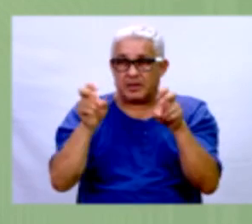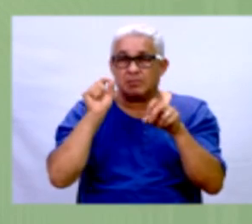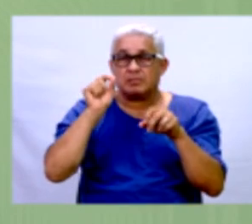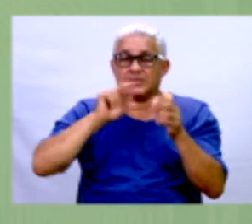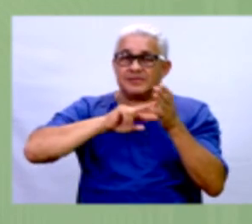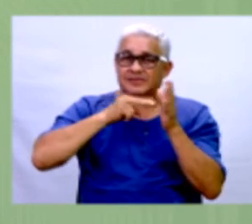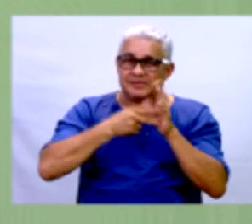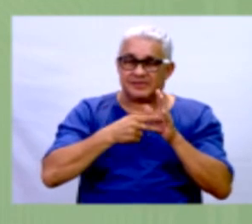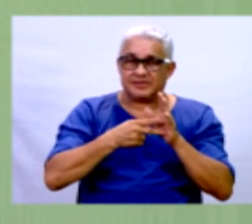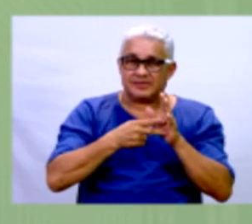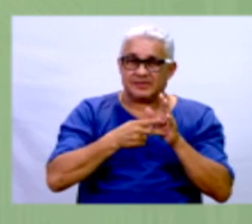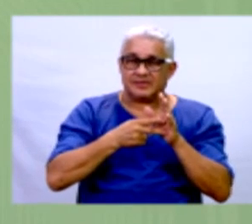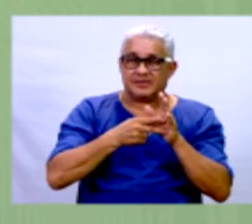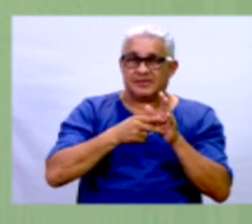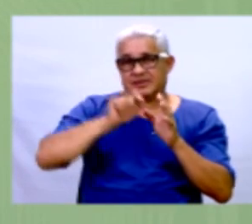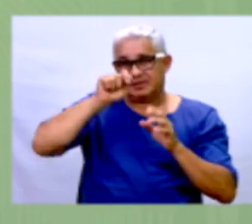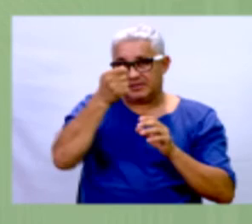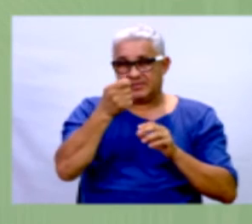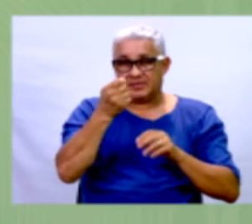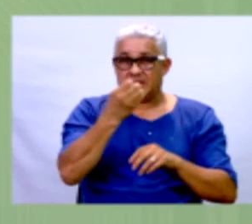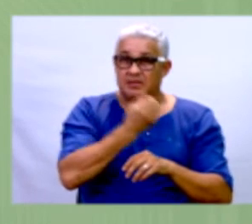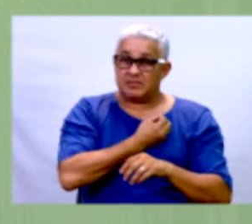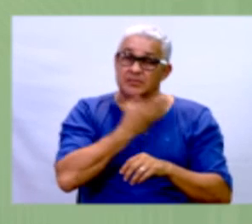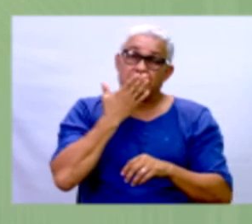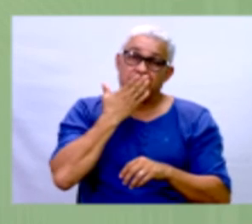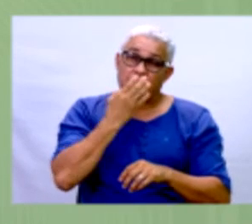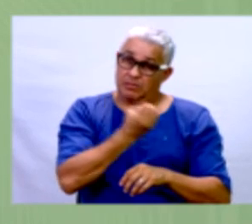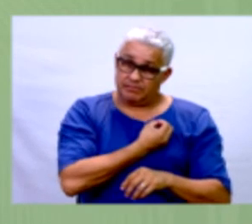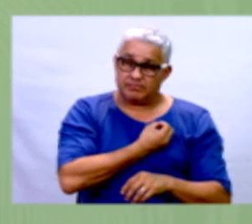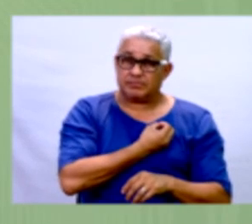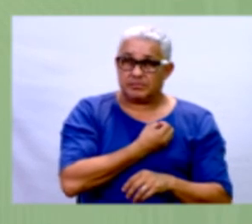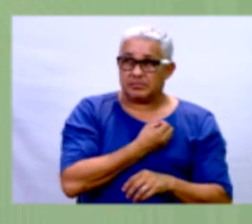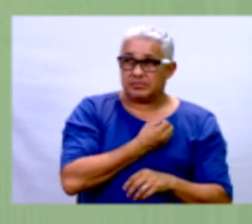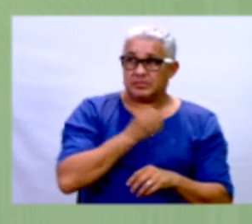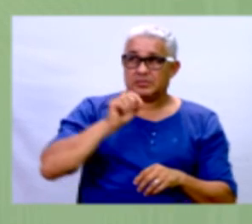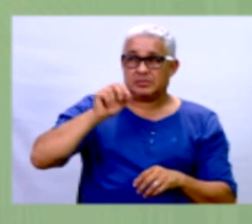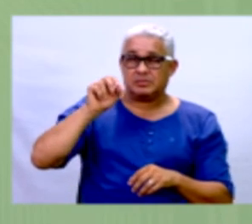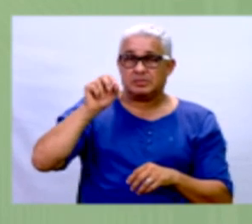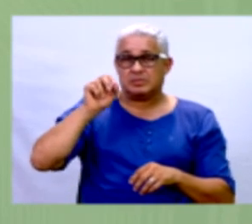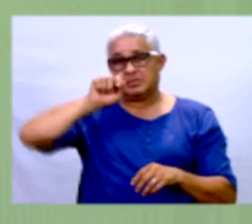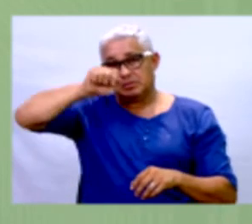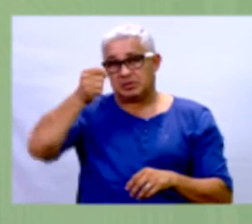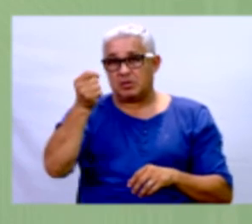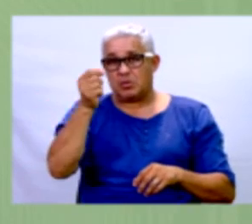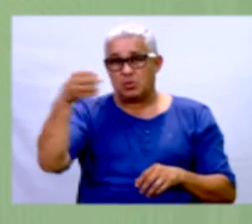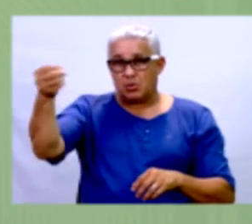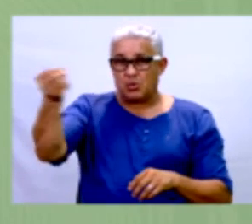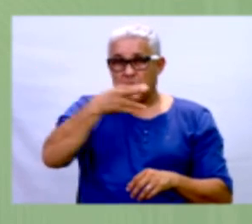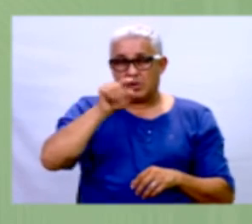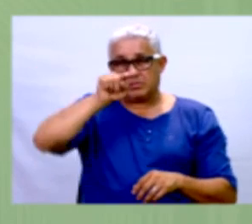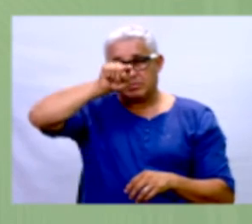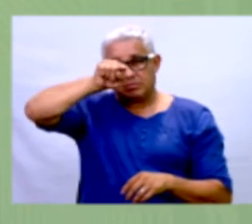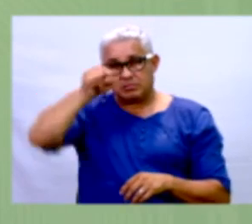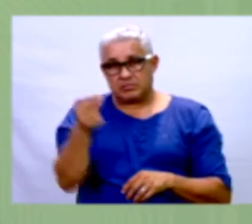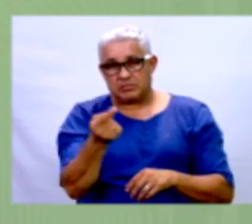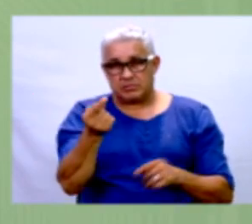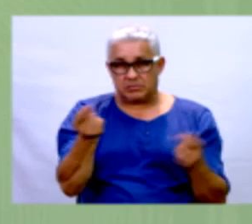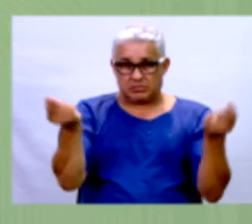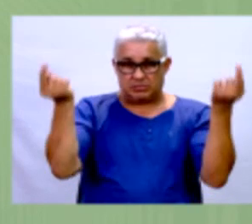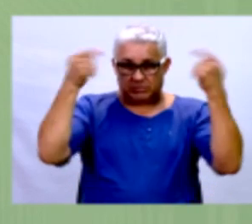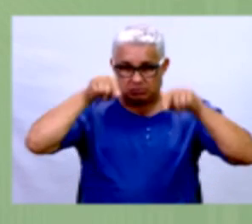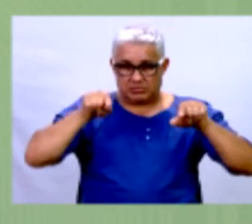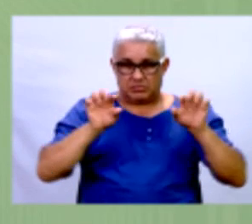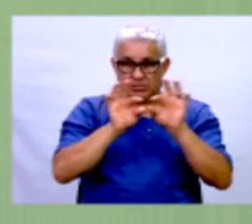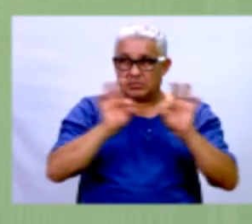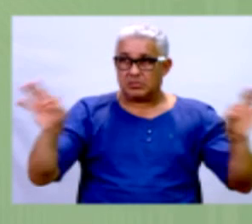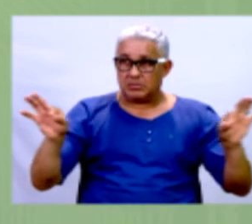chave recebe um valor do tipo número, né? E aqui do lado nós temos uma nova chave, separados por vírgula. Embaixo nós temos uma